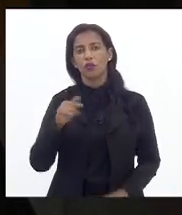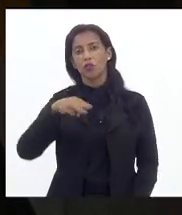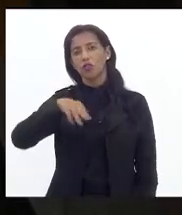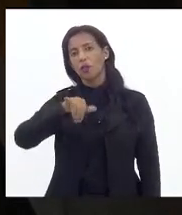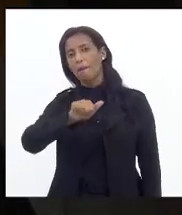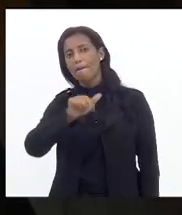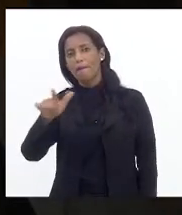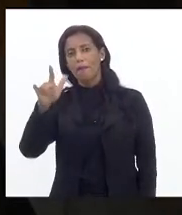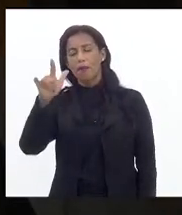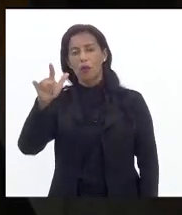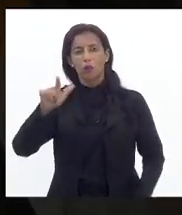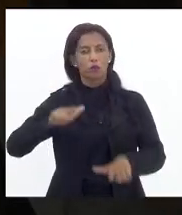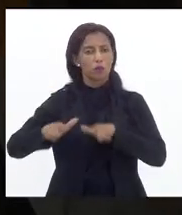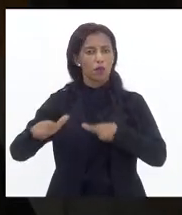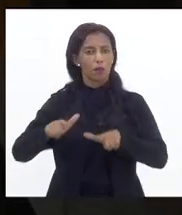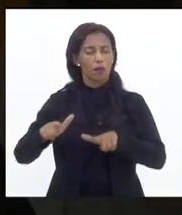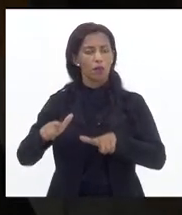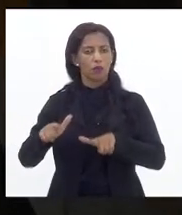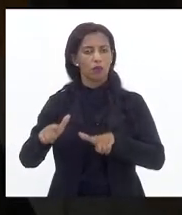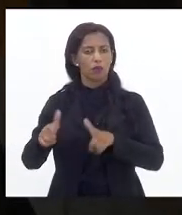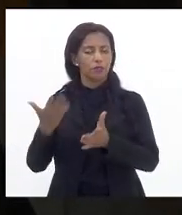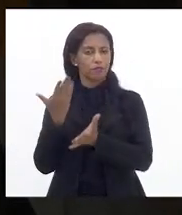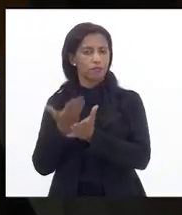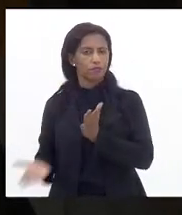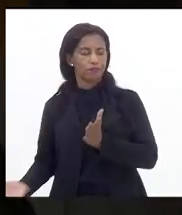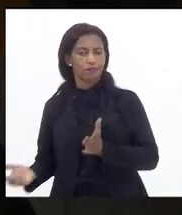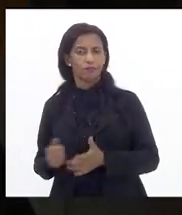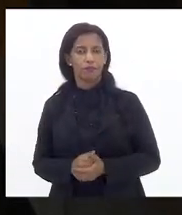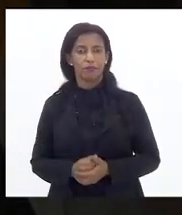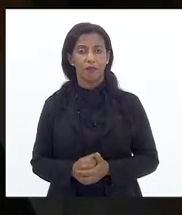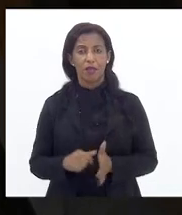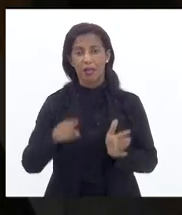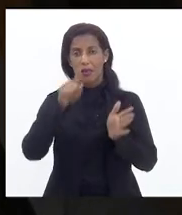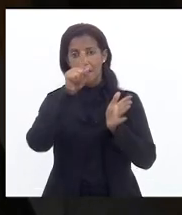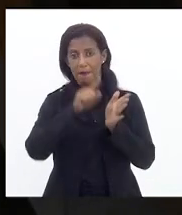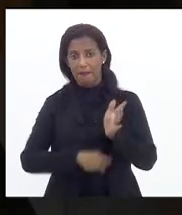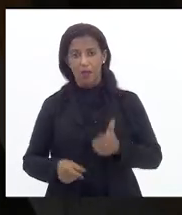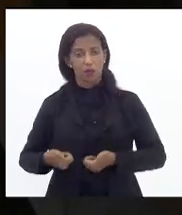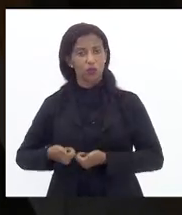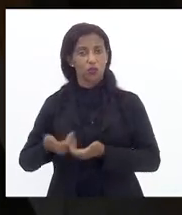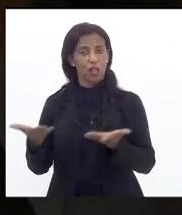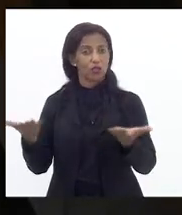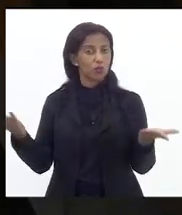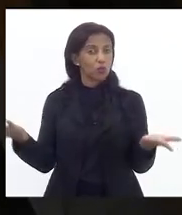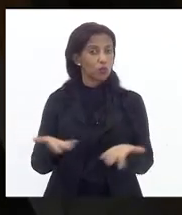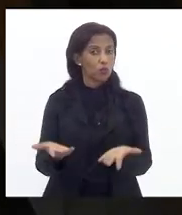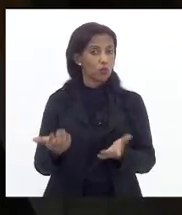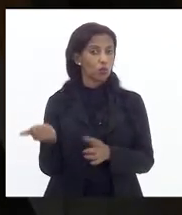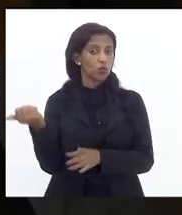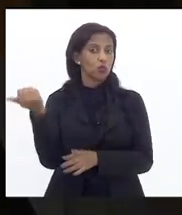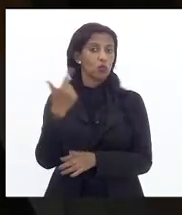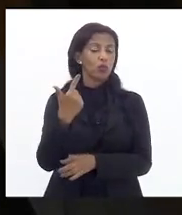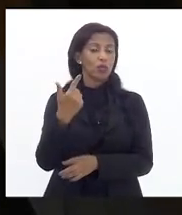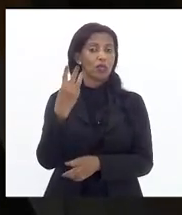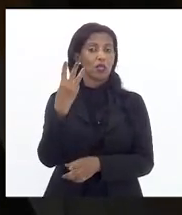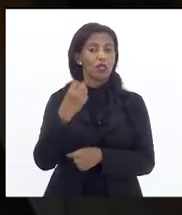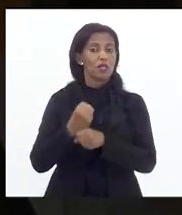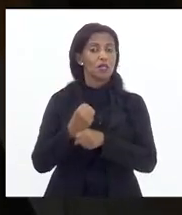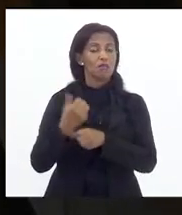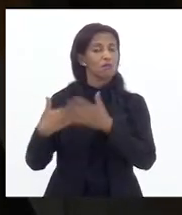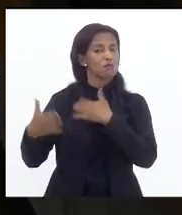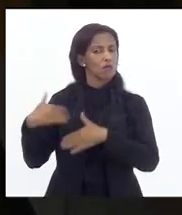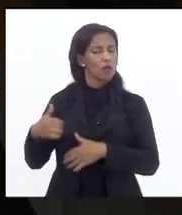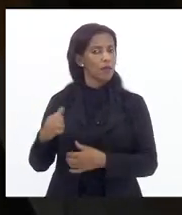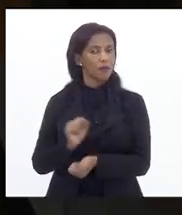22 mil servidores saíram da ativa nos últimos anos a gente tem menos gastos com pessoal hoje do que há 3 anos atrás